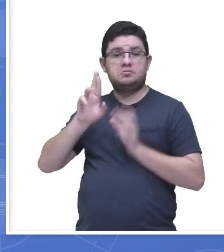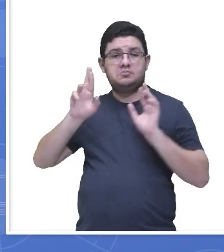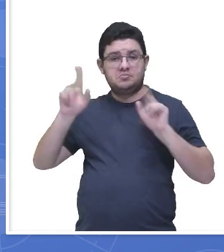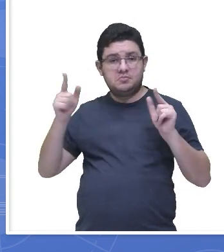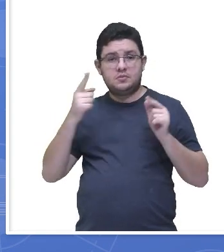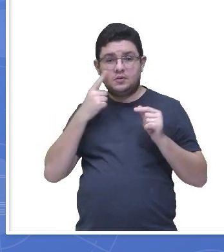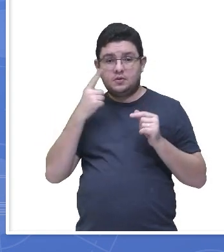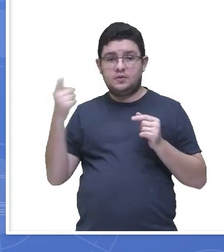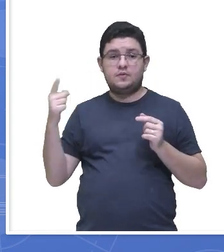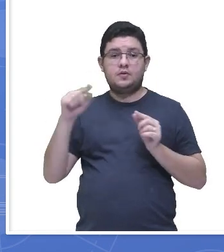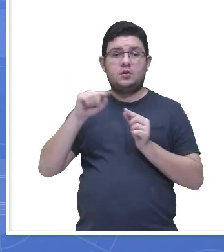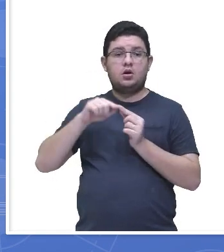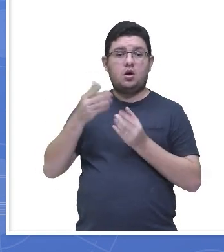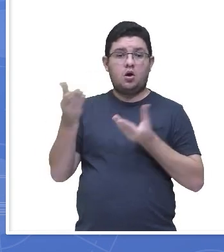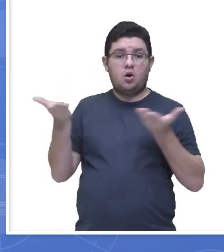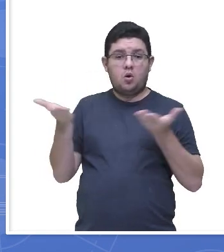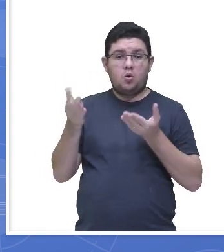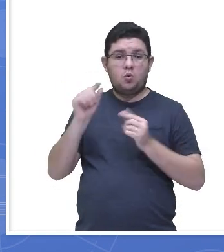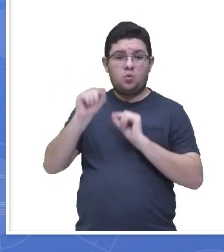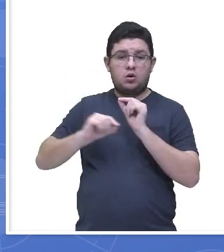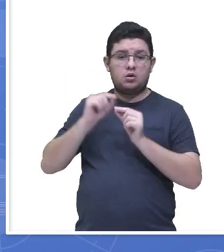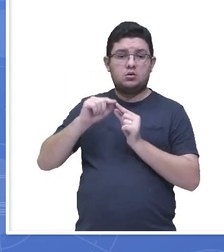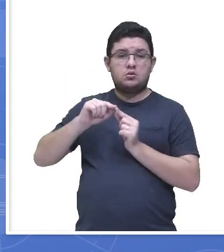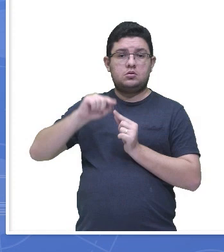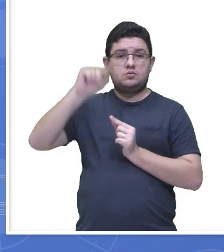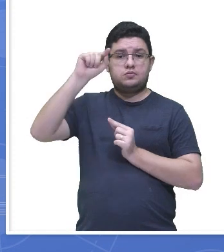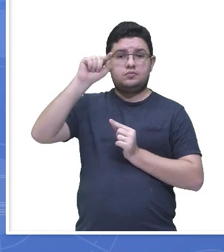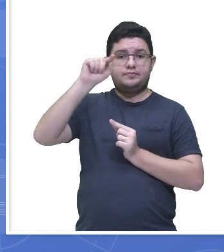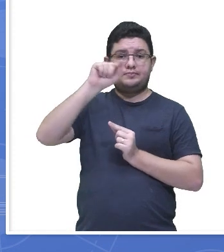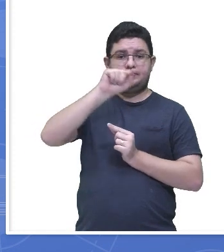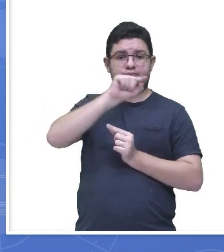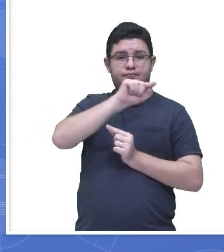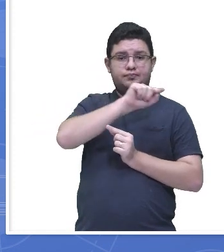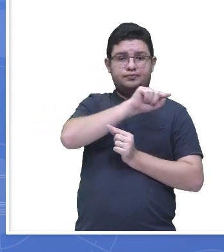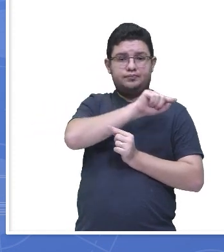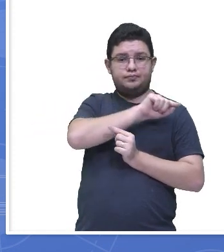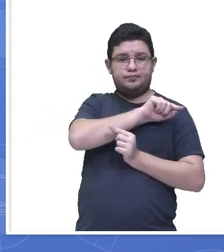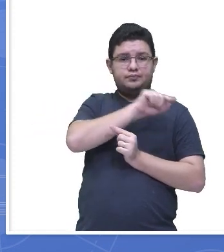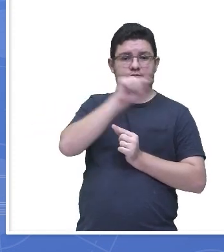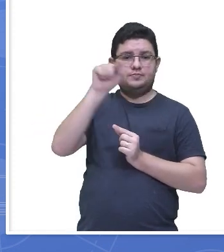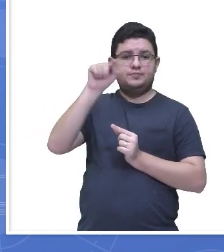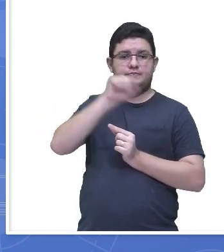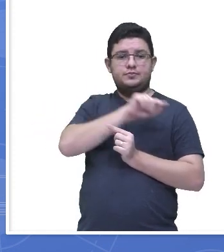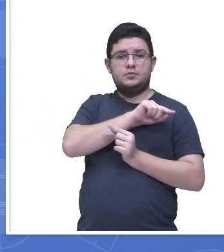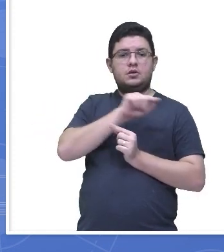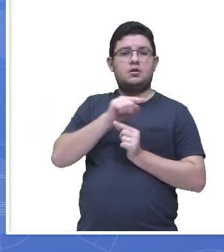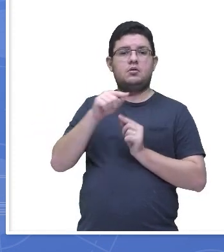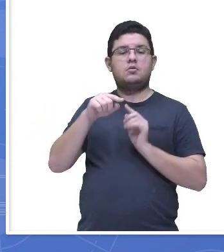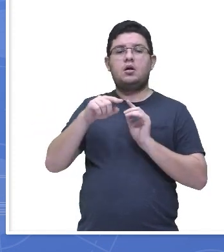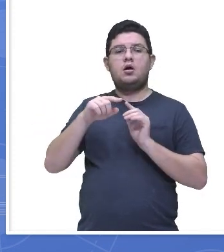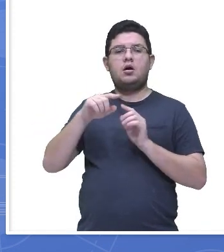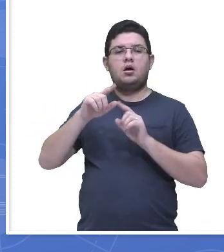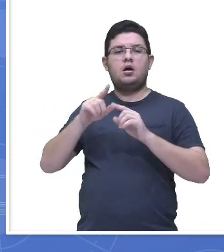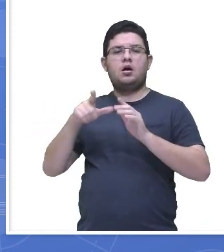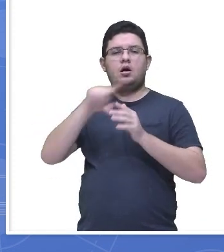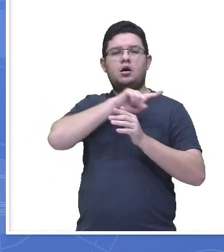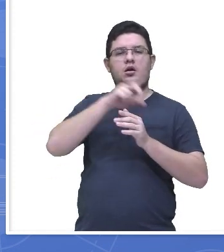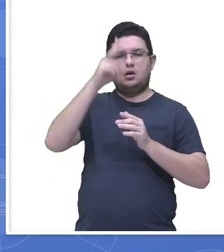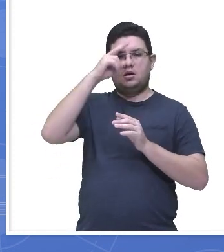Agora a reta é inclinada para baixo, e o sinal da velocidade aqui, ó, deixou de ser positivo para ser